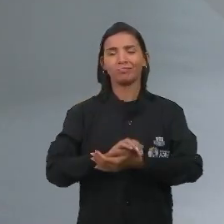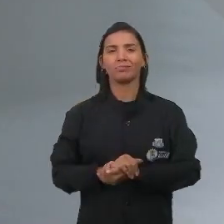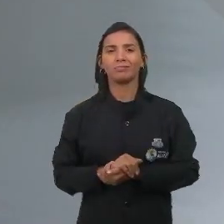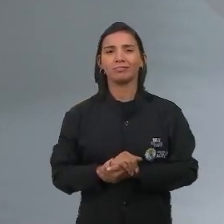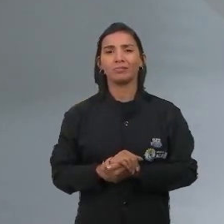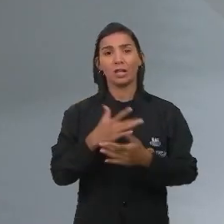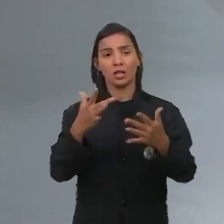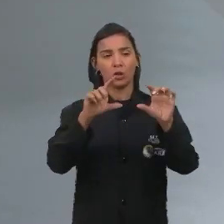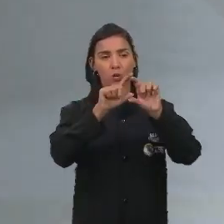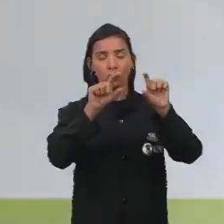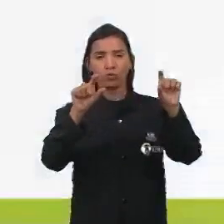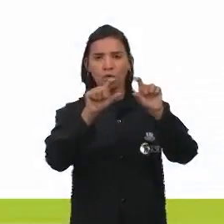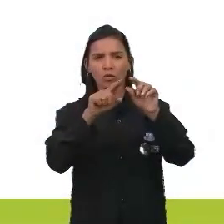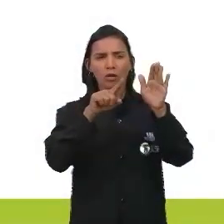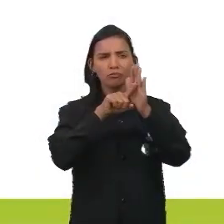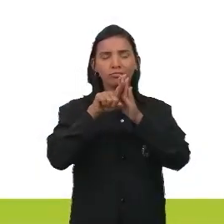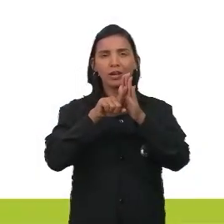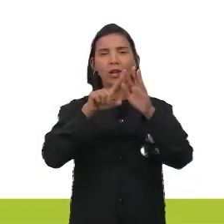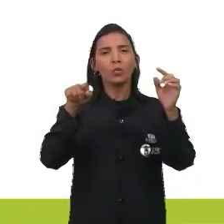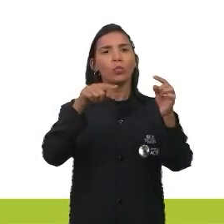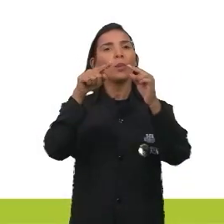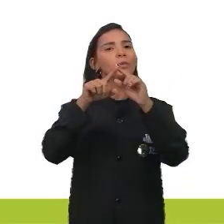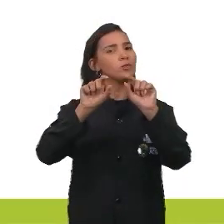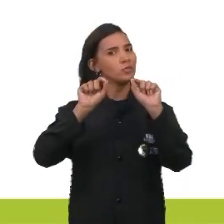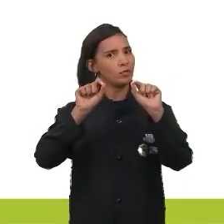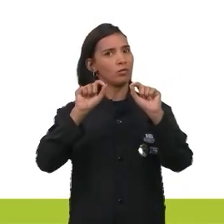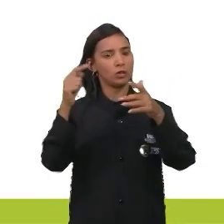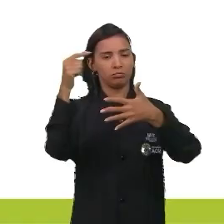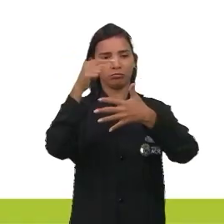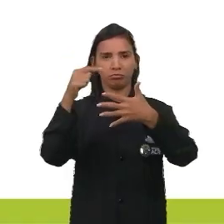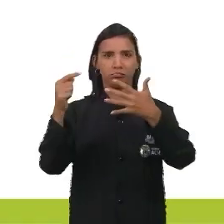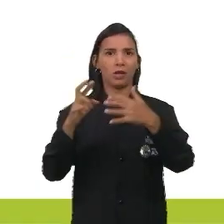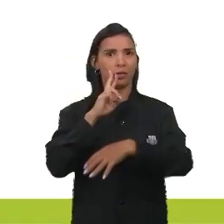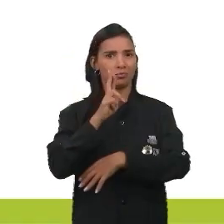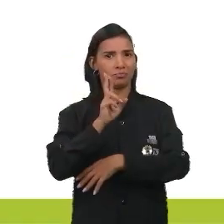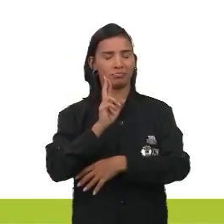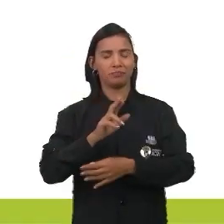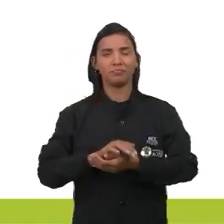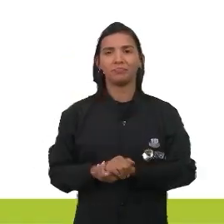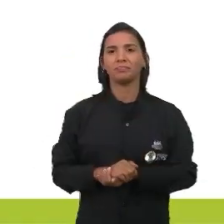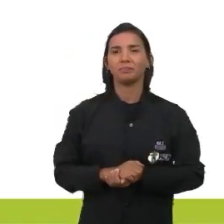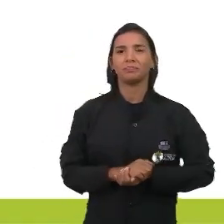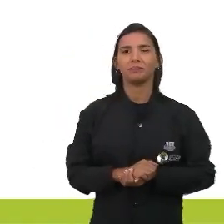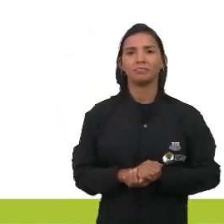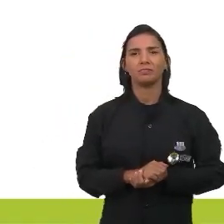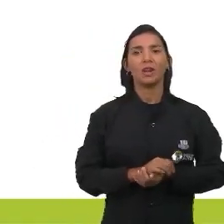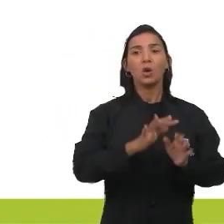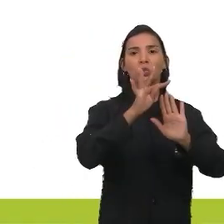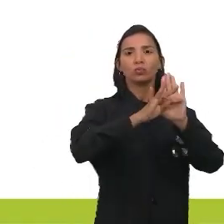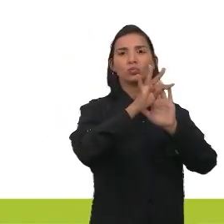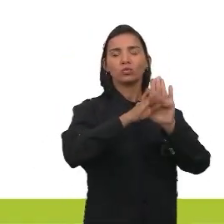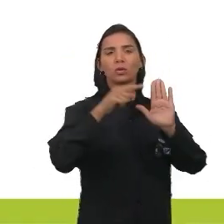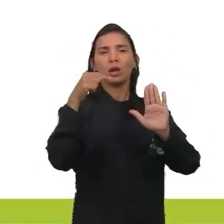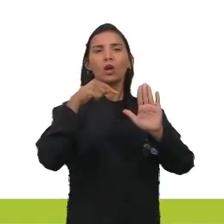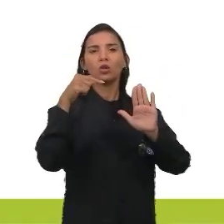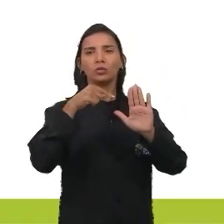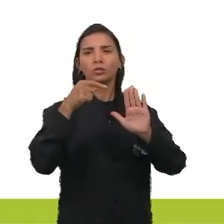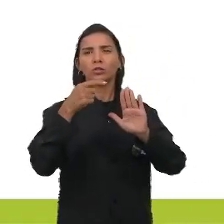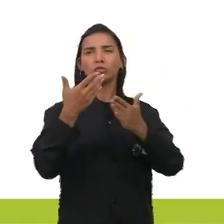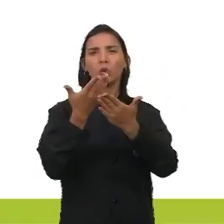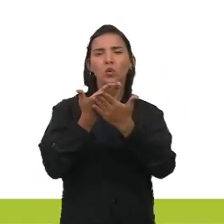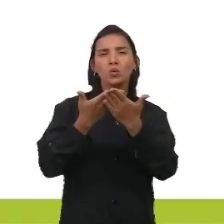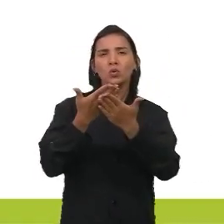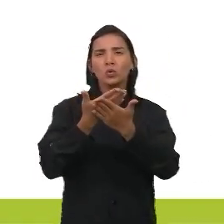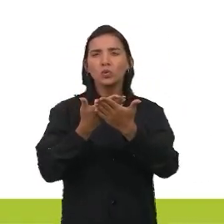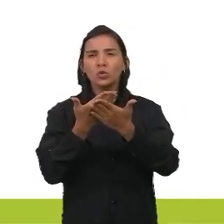da questão e as possibilidades de resposta? No texto, o tratamento predominante